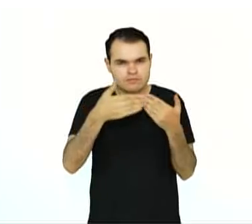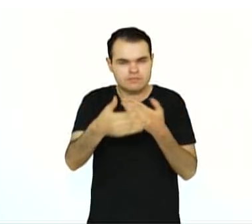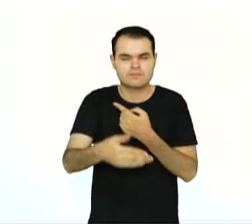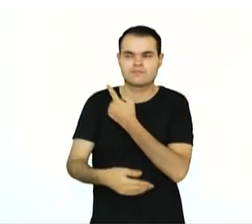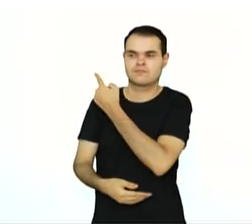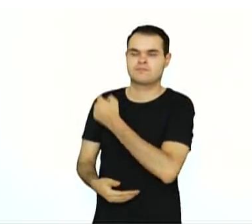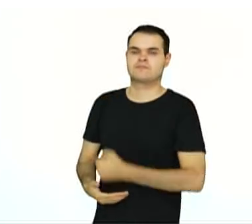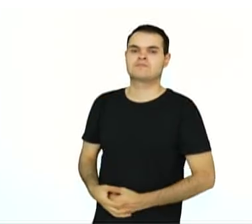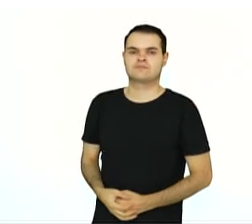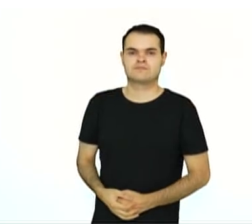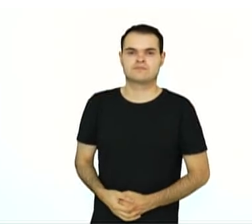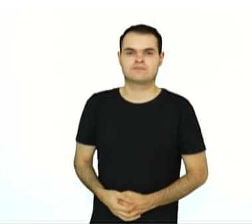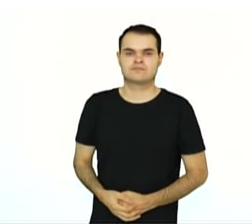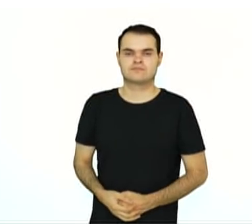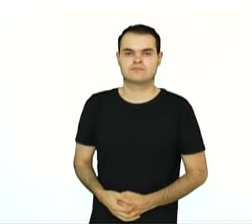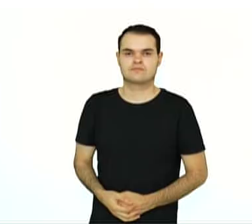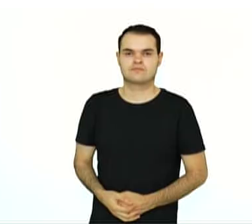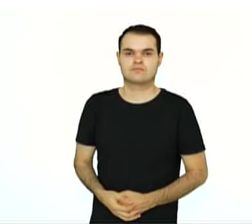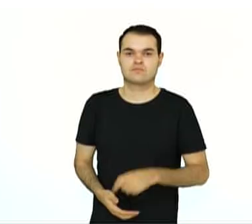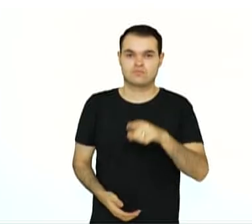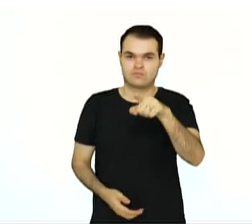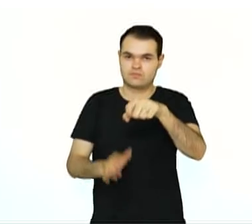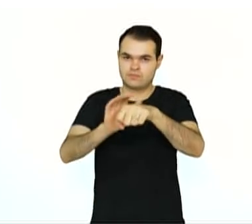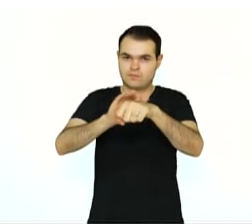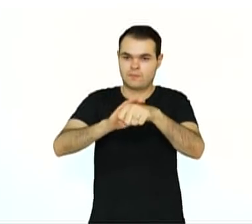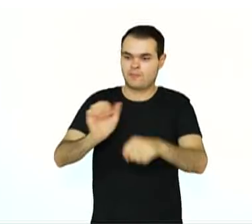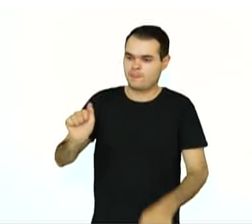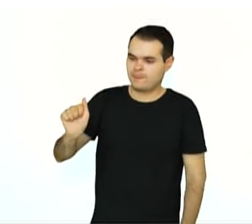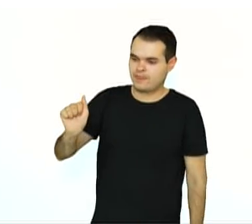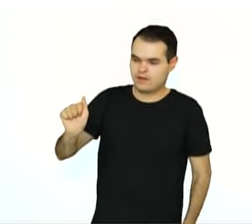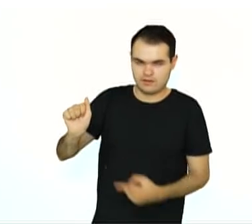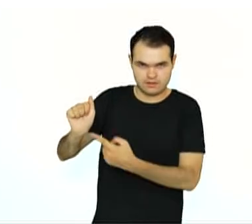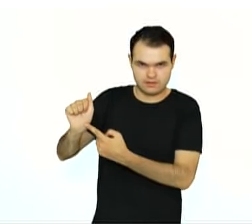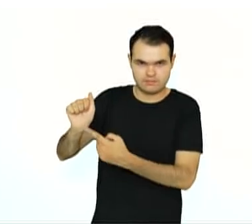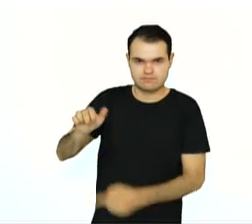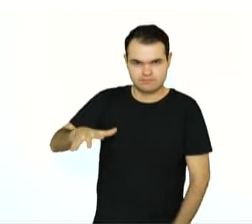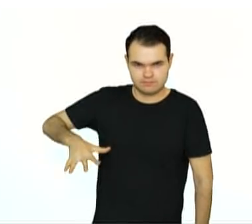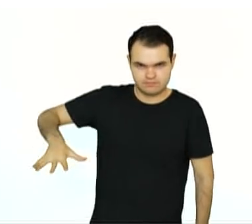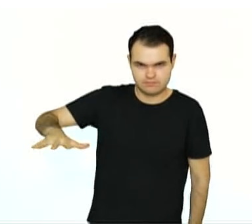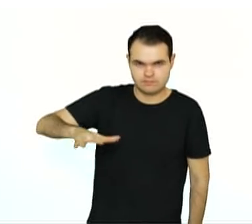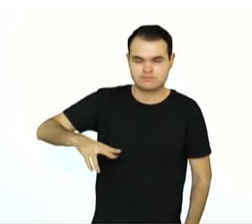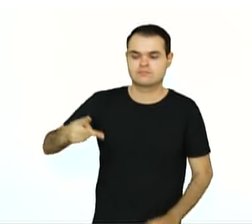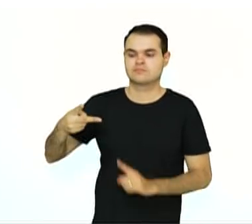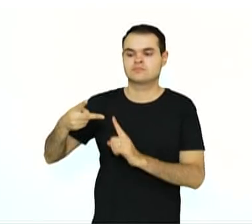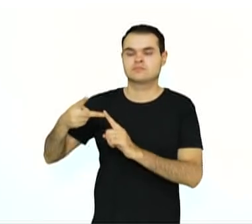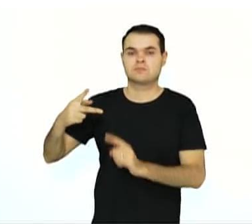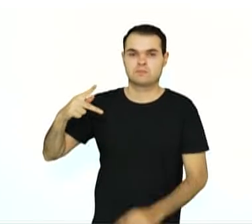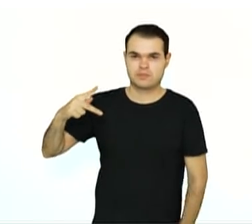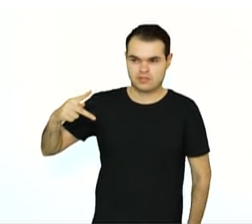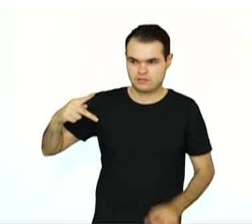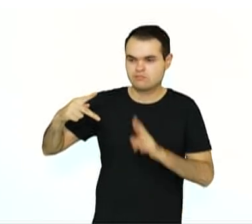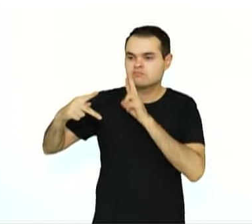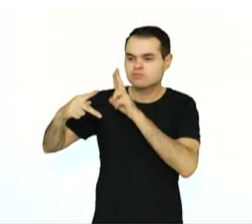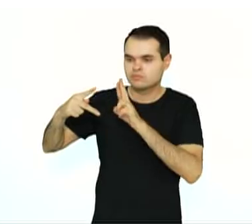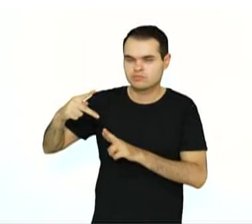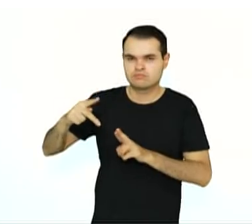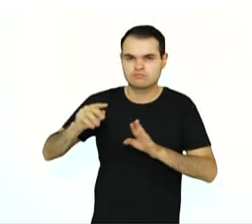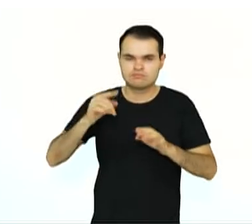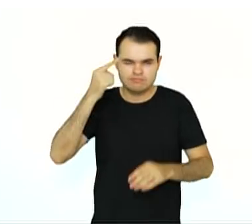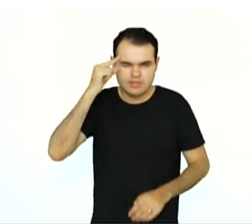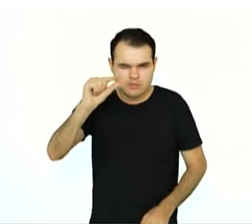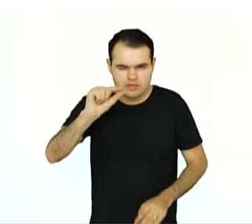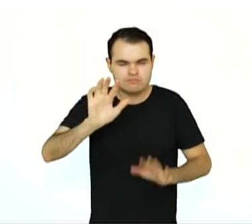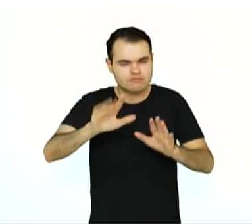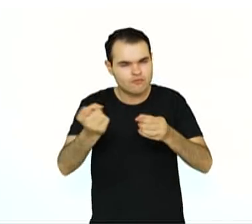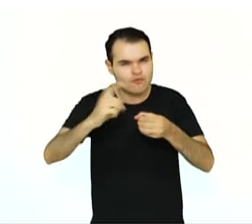pede. Desse modo, represente sua área e o seu perímetro. Então, você vai pensar um pouquinho e a gente já volta respondendo a sua